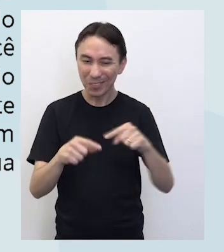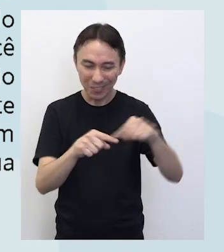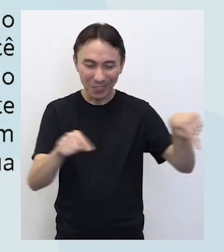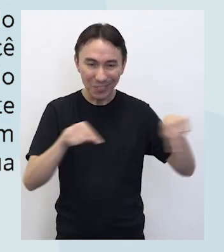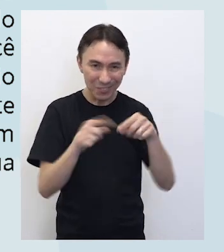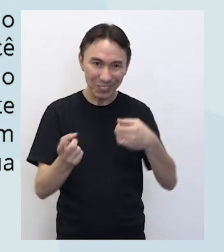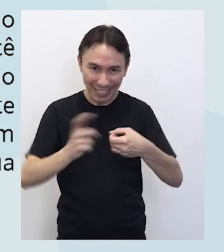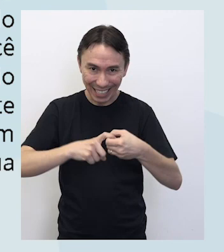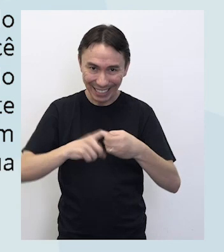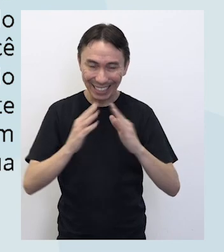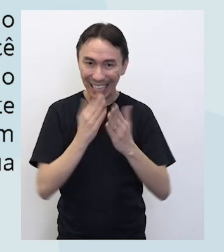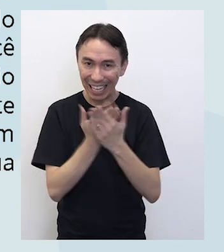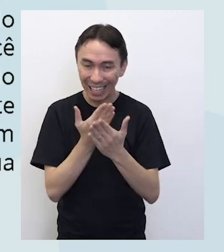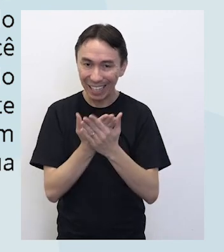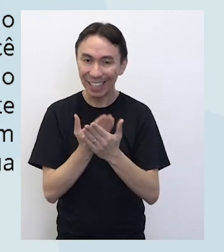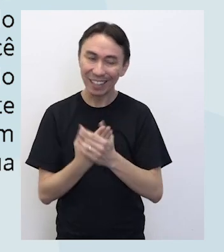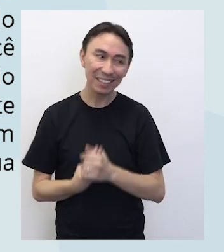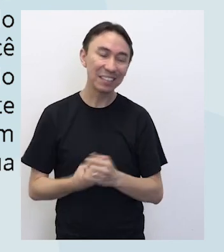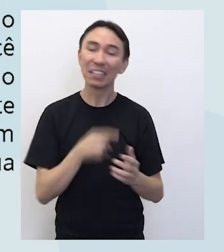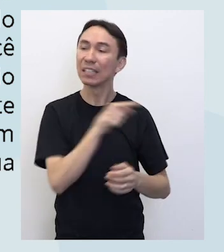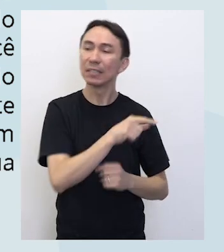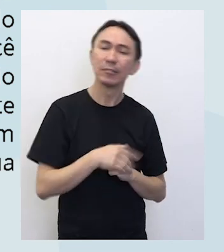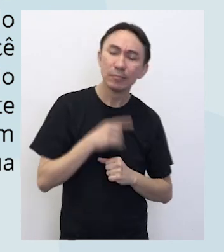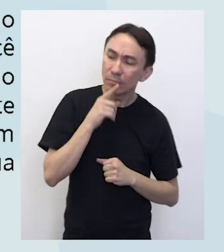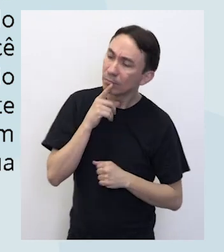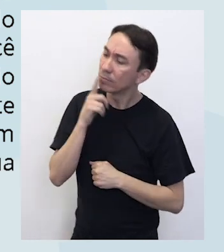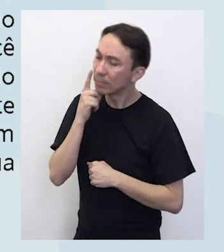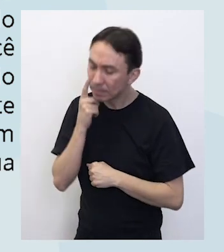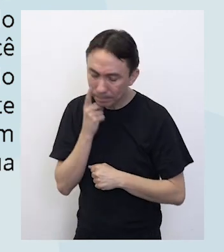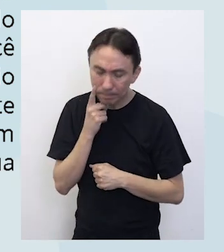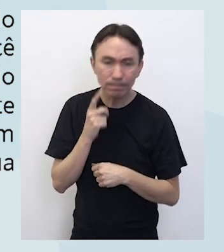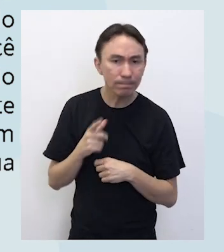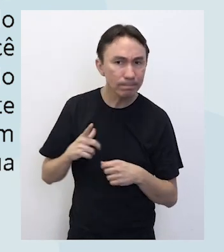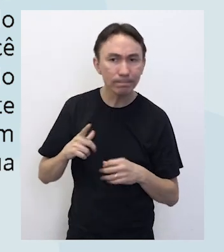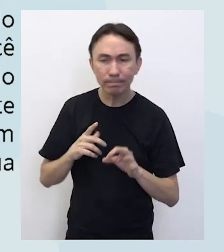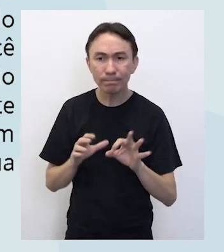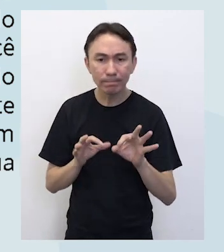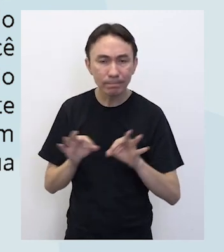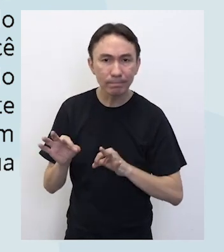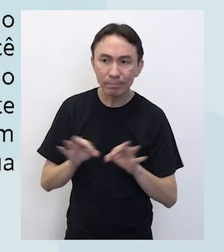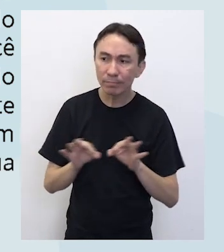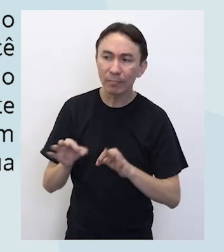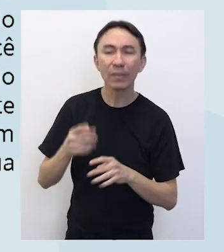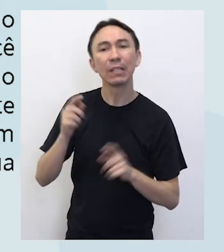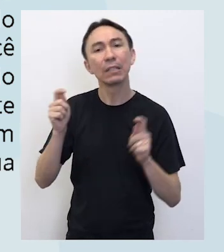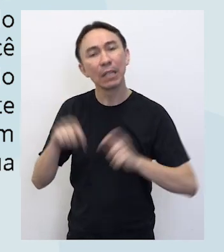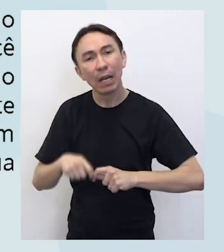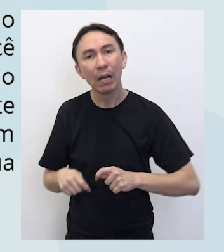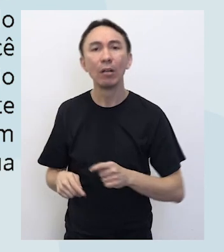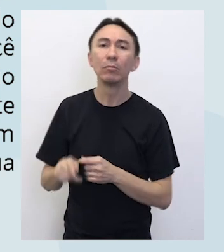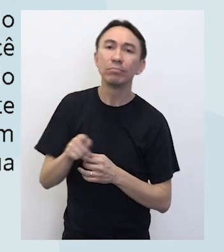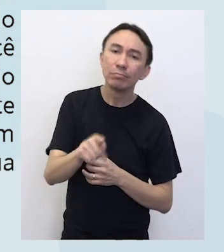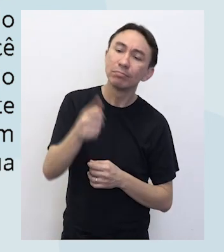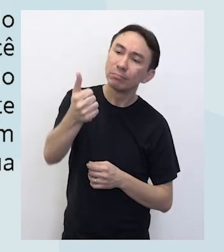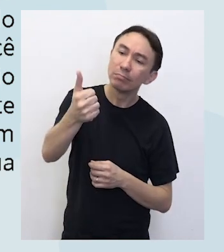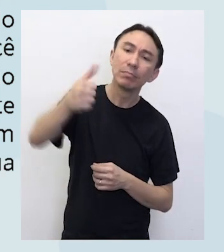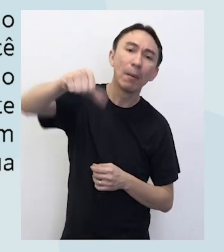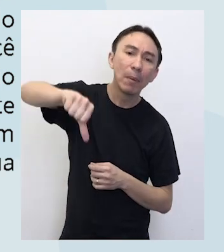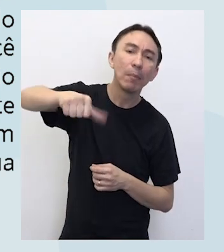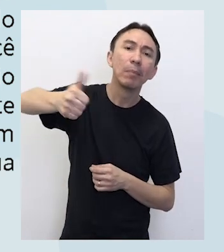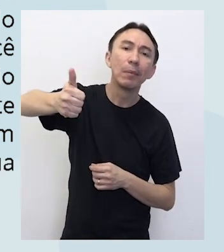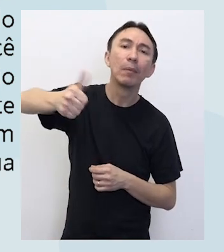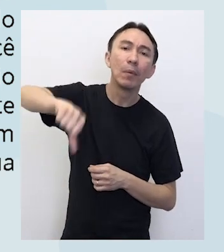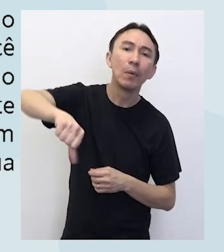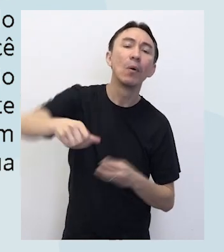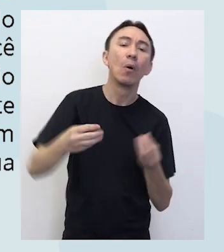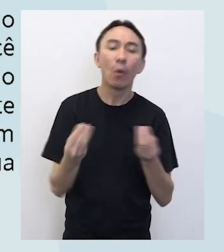vai ter, né, total autonomia ali e vai ter mais subsídios ainda para poder te avaliar direitinho e ver como que foi o andamento das